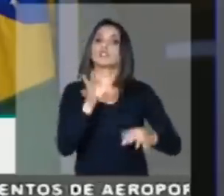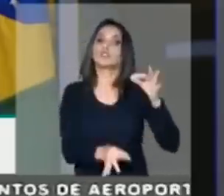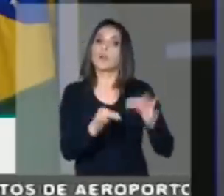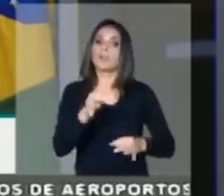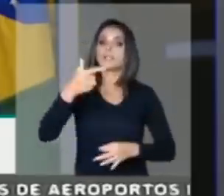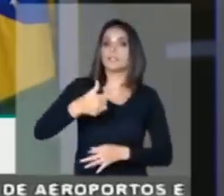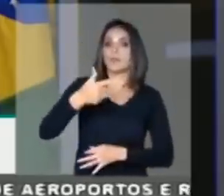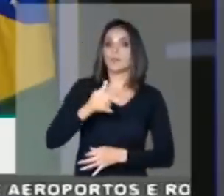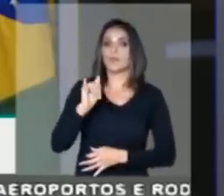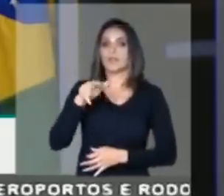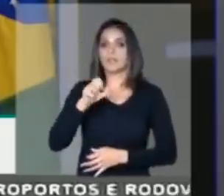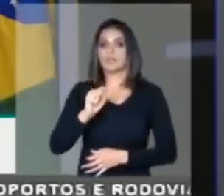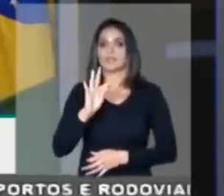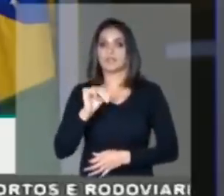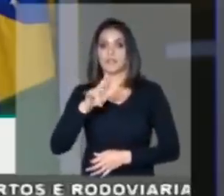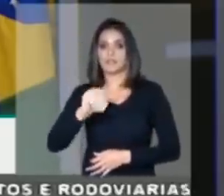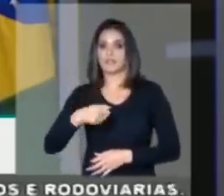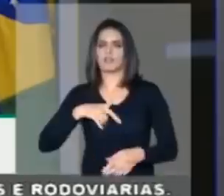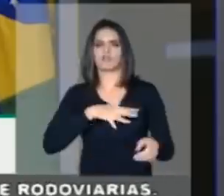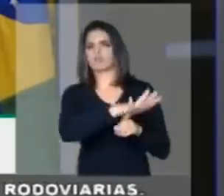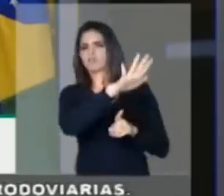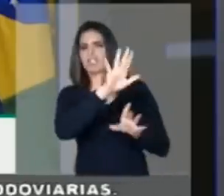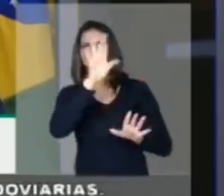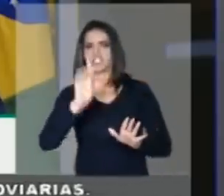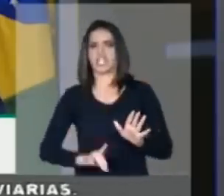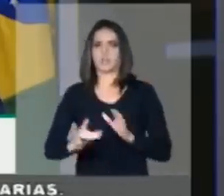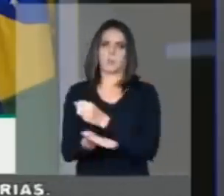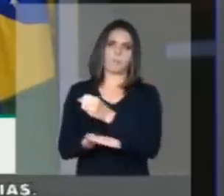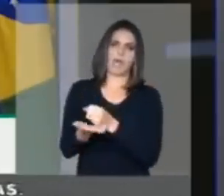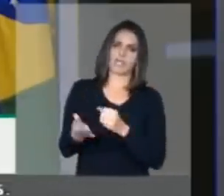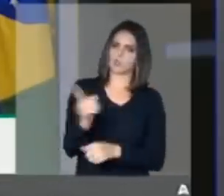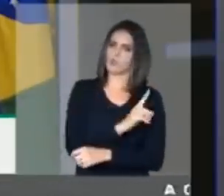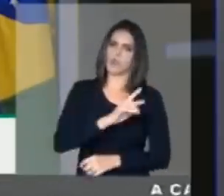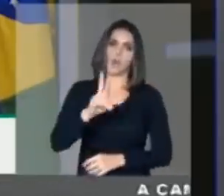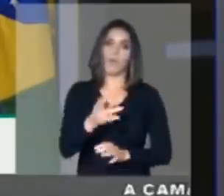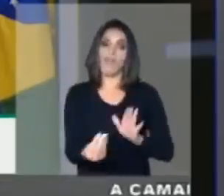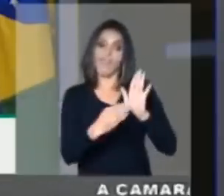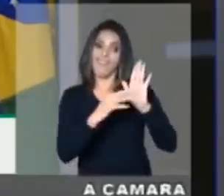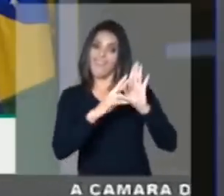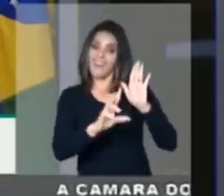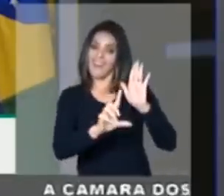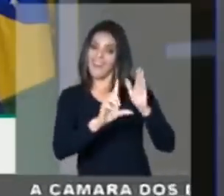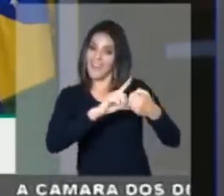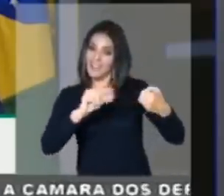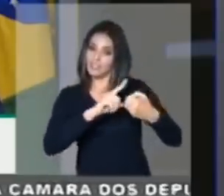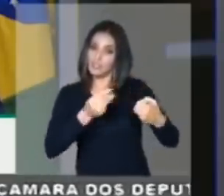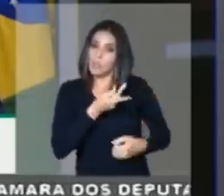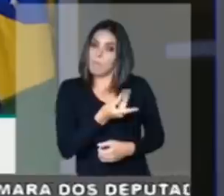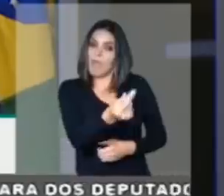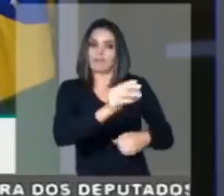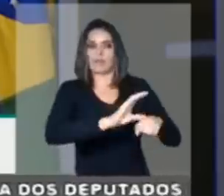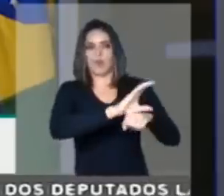segunda instância. Não se trata de nenhum atropelo de direito fundamental, não se trata de cláusula pétrea, se trata basicamente de